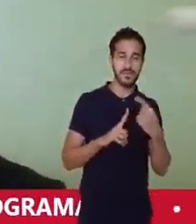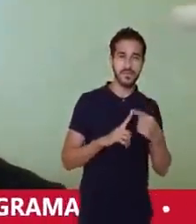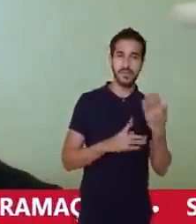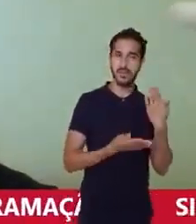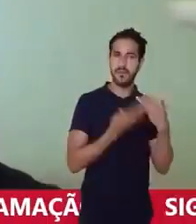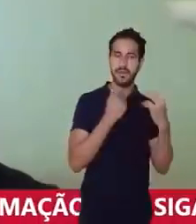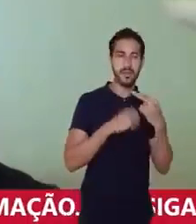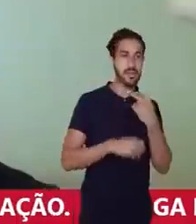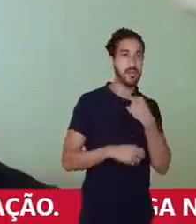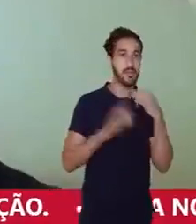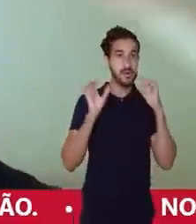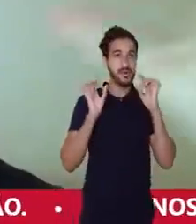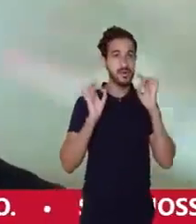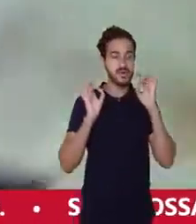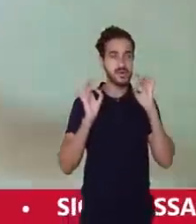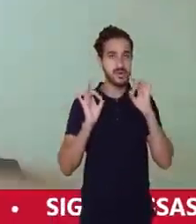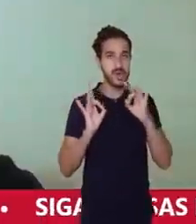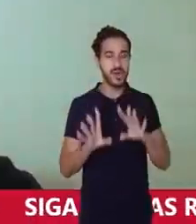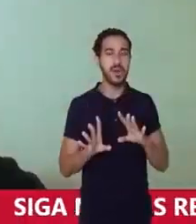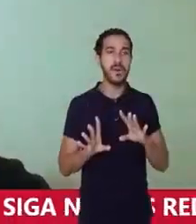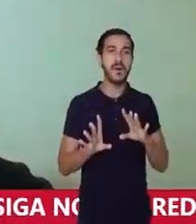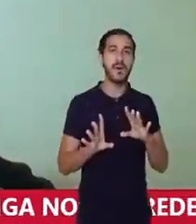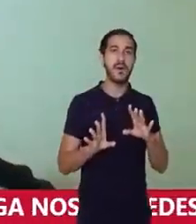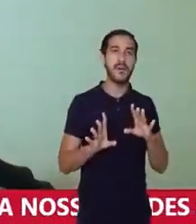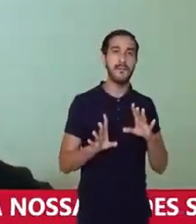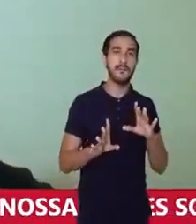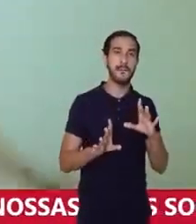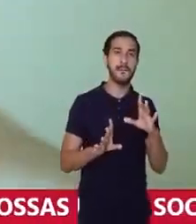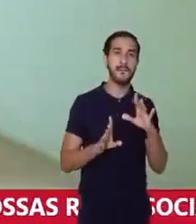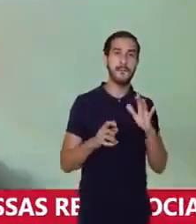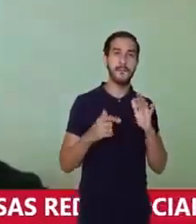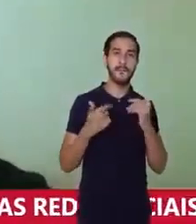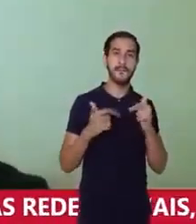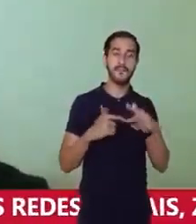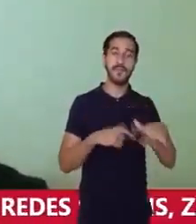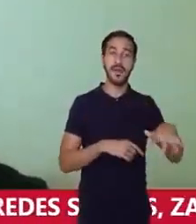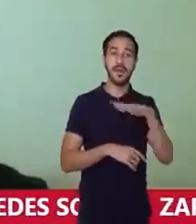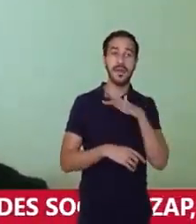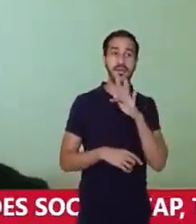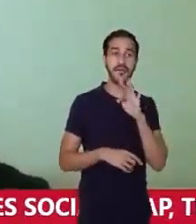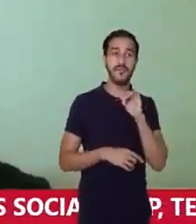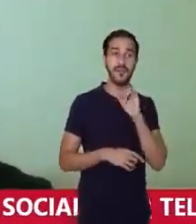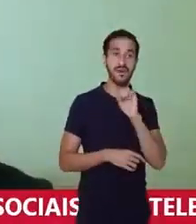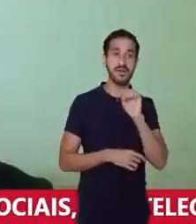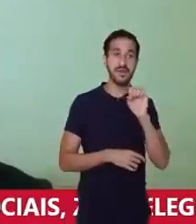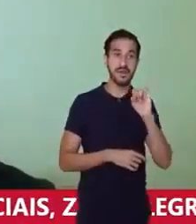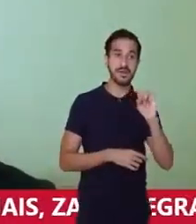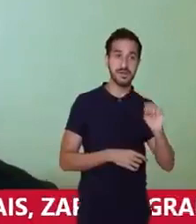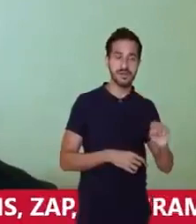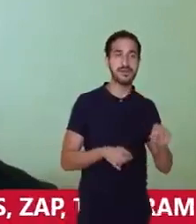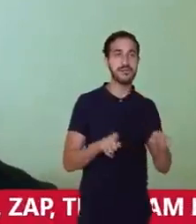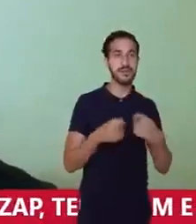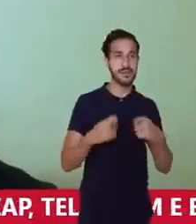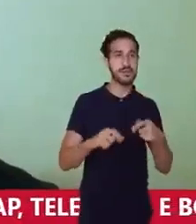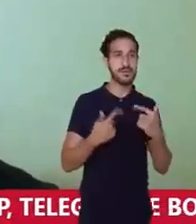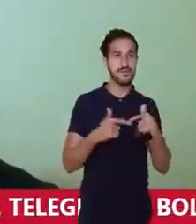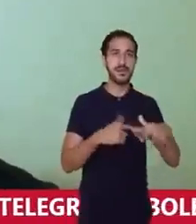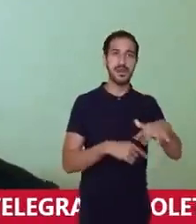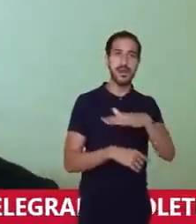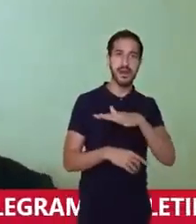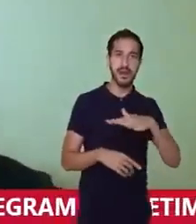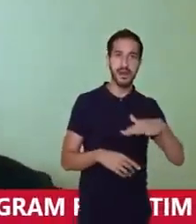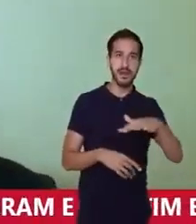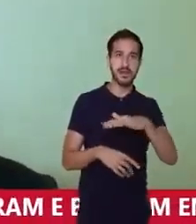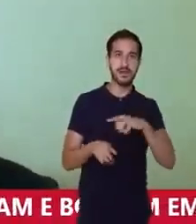ela não pode ficar sujeita a só atuar na área de fósseis. Ela tem de atuar